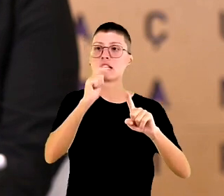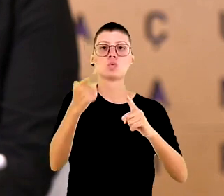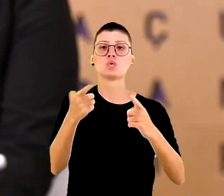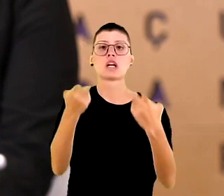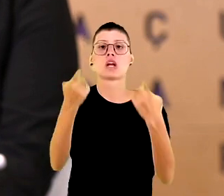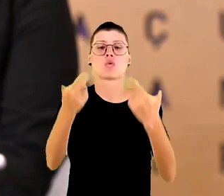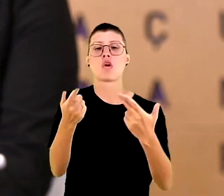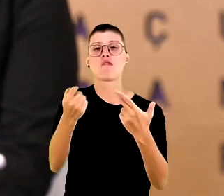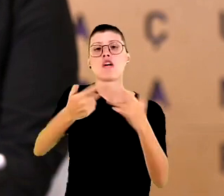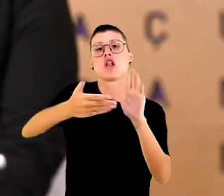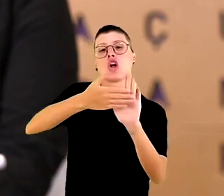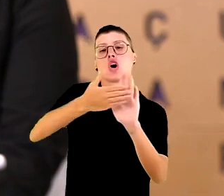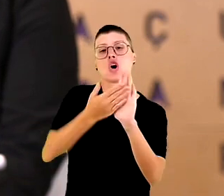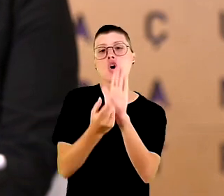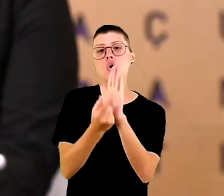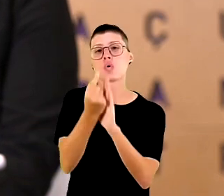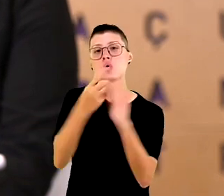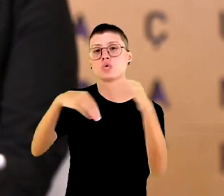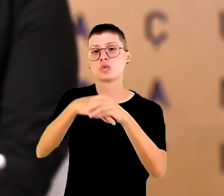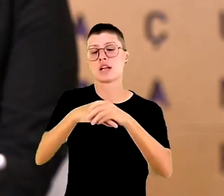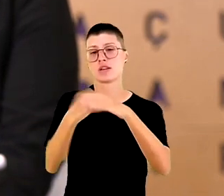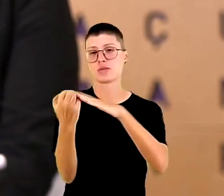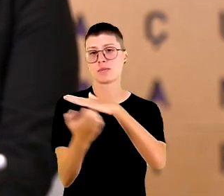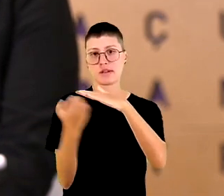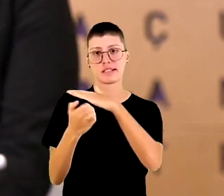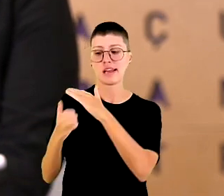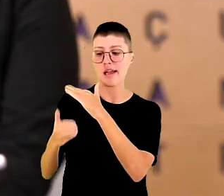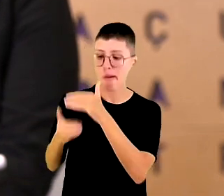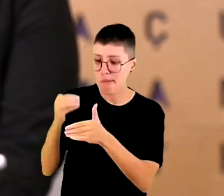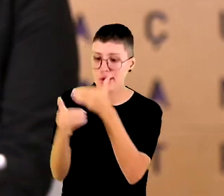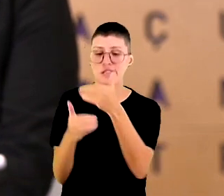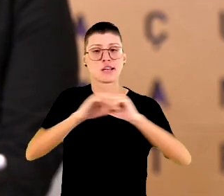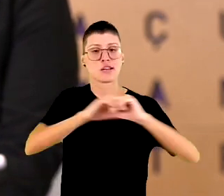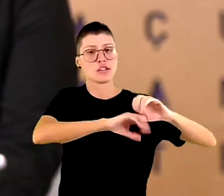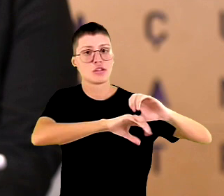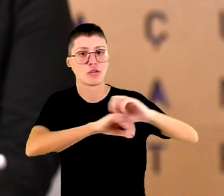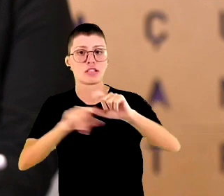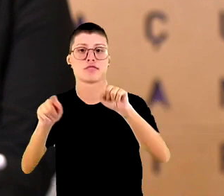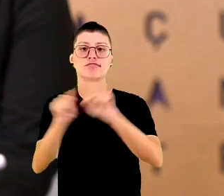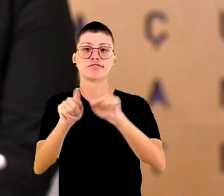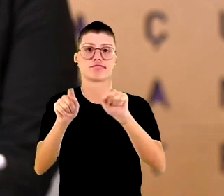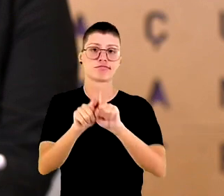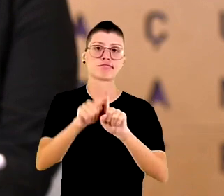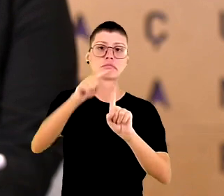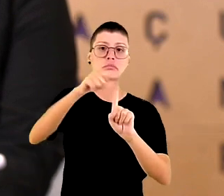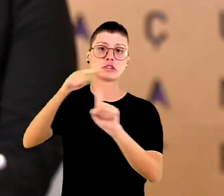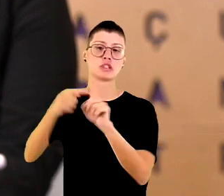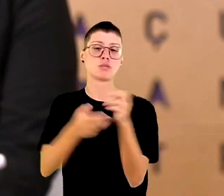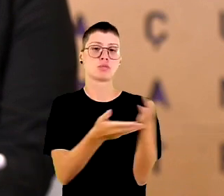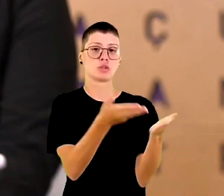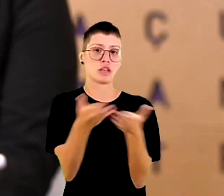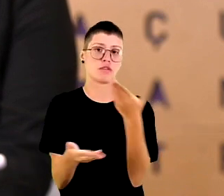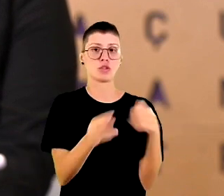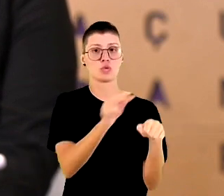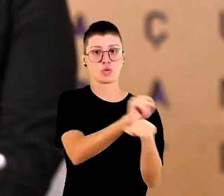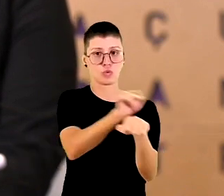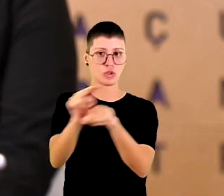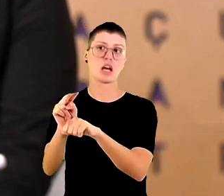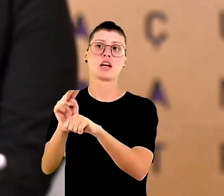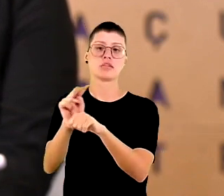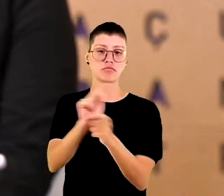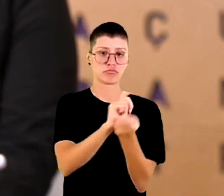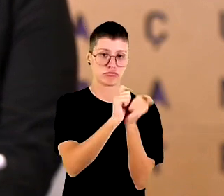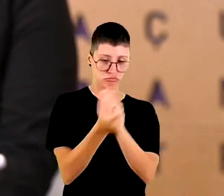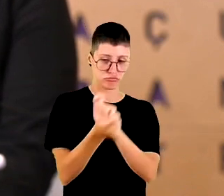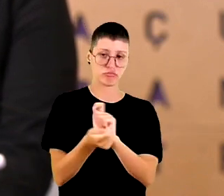da empresa. Então, a gente vê que é um processo de educação também, de que esse tipo de serviço, esse tipo de cuidado que a gente está implantando aqui é necessário em